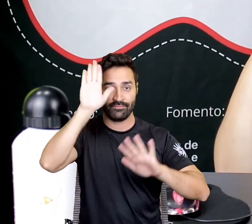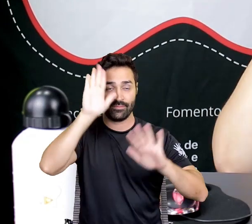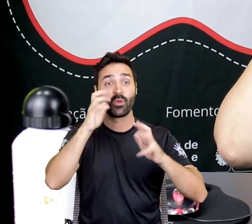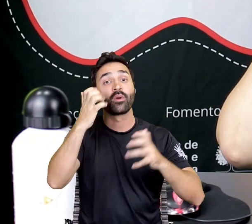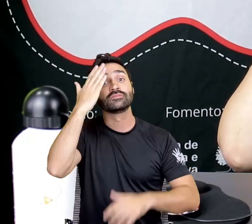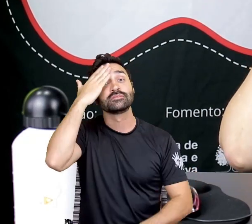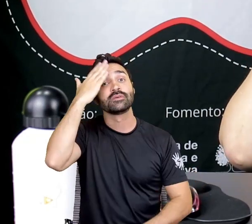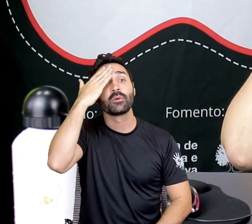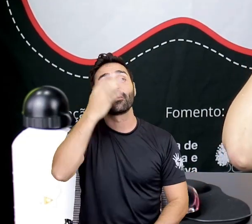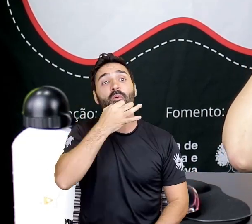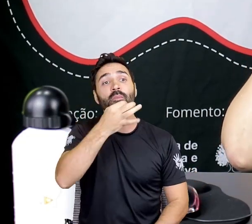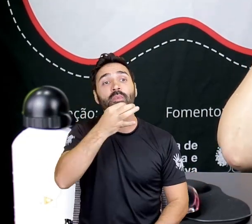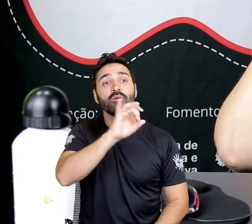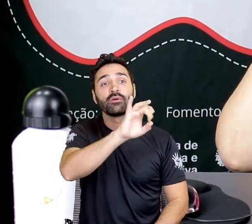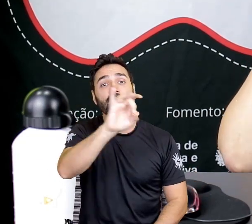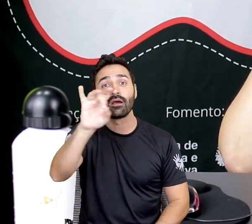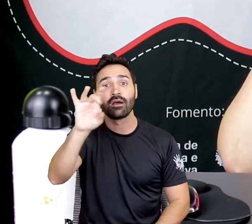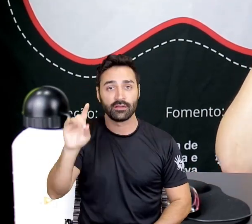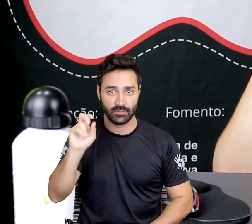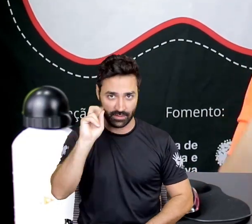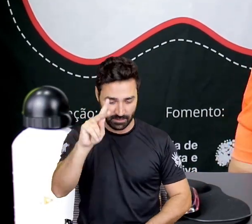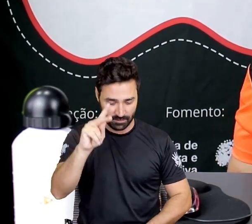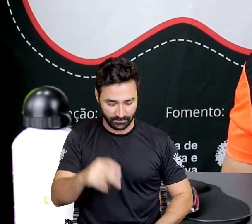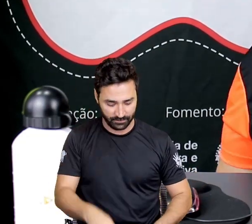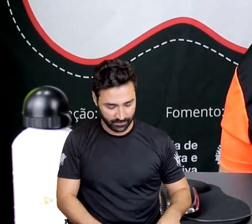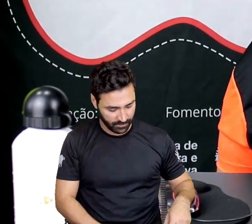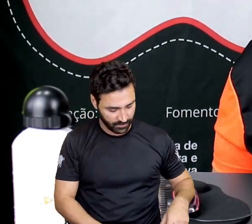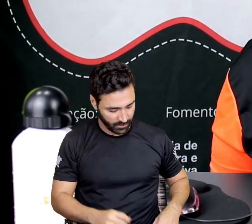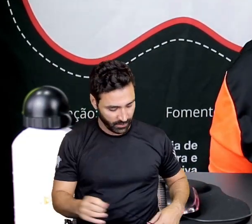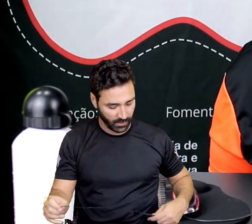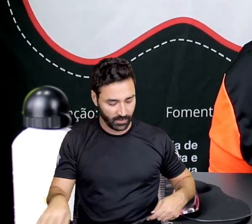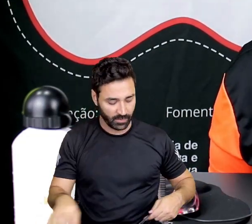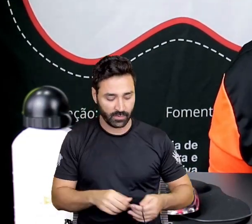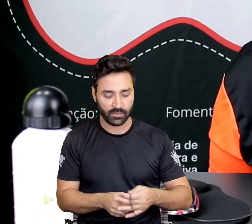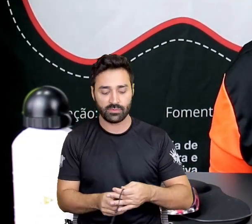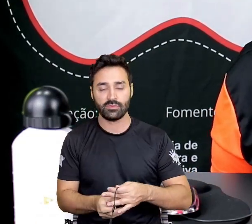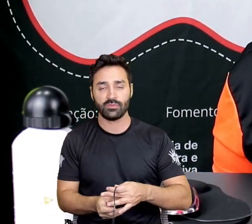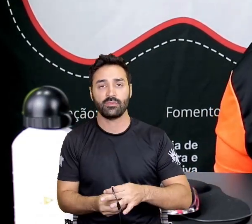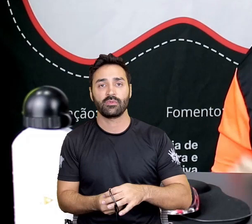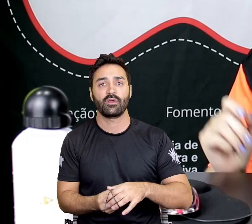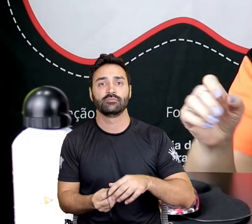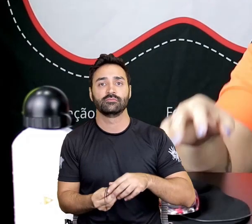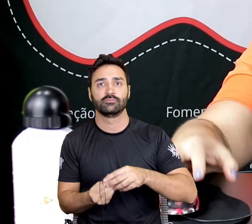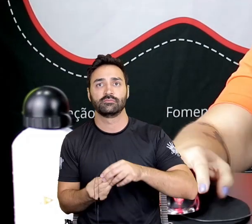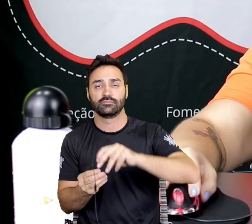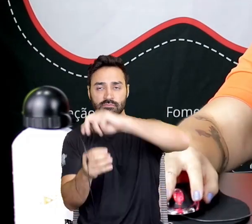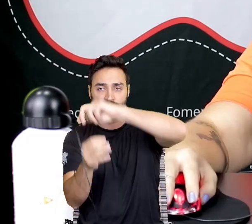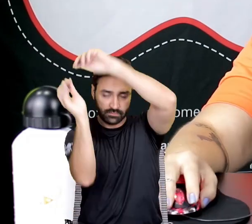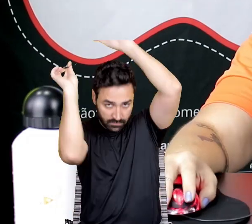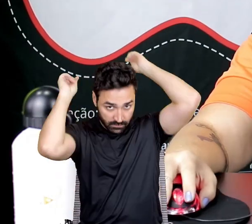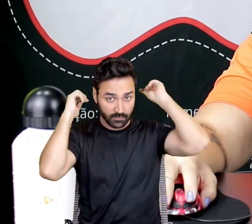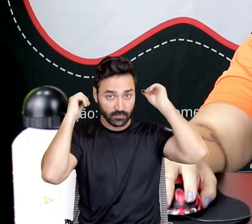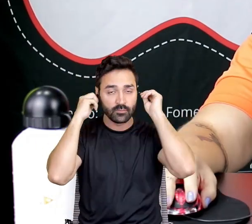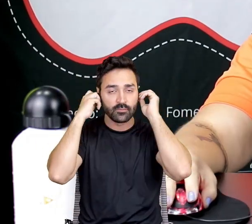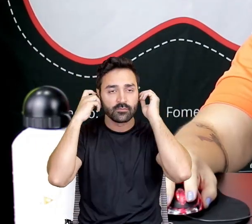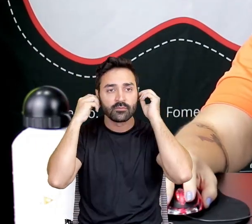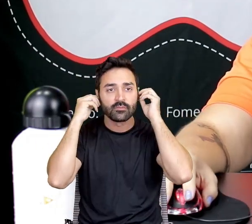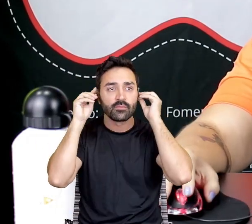vocês vão falando comigo, ok? Vamos lá, primeira pessoa que eu vou chamar é o João.